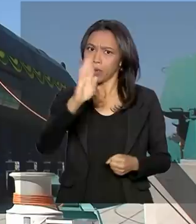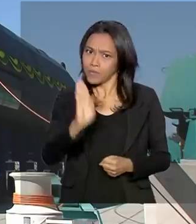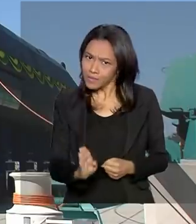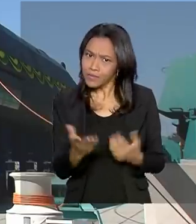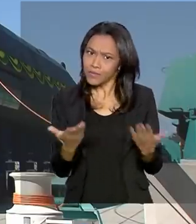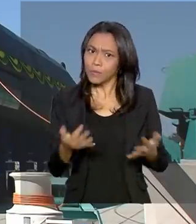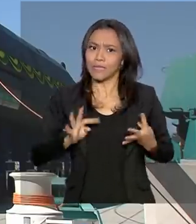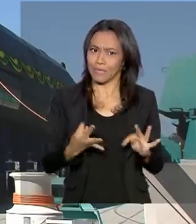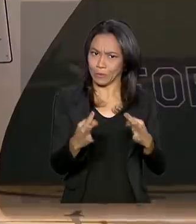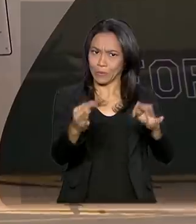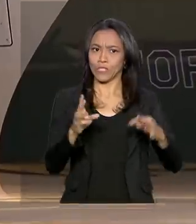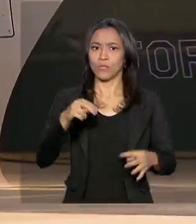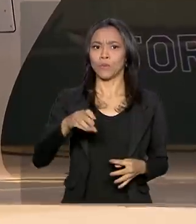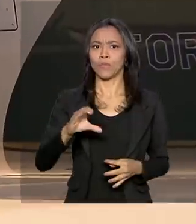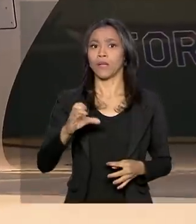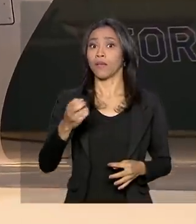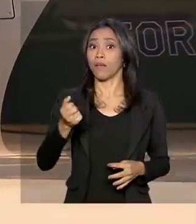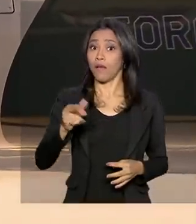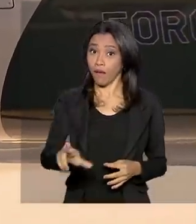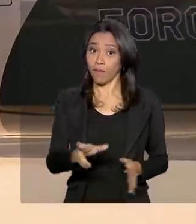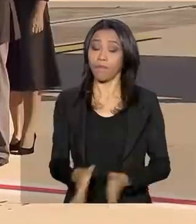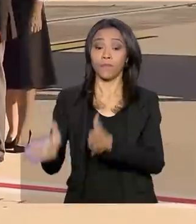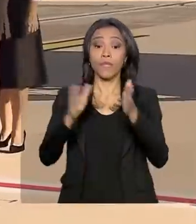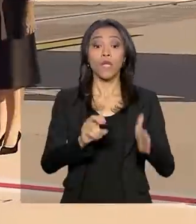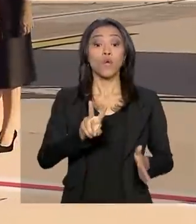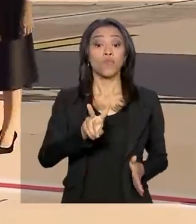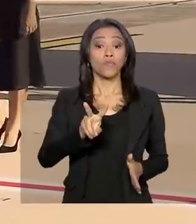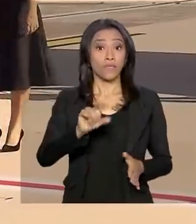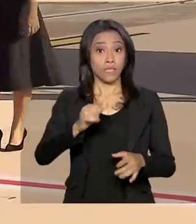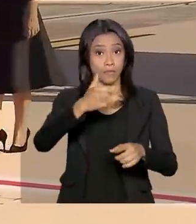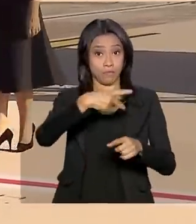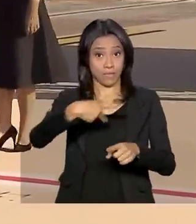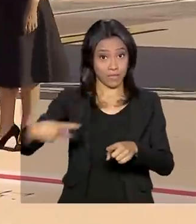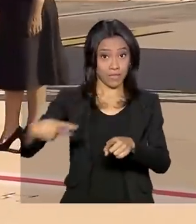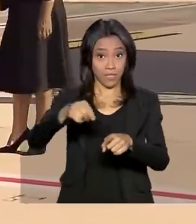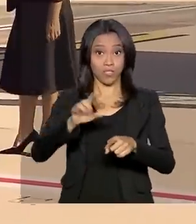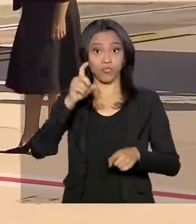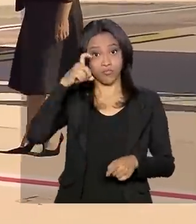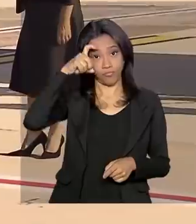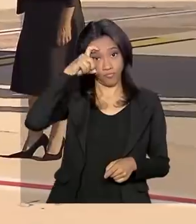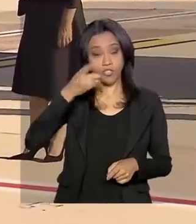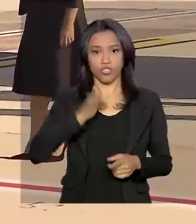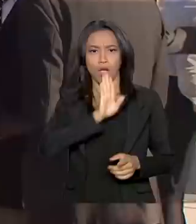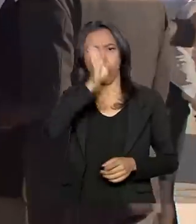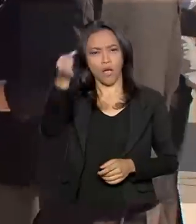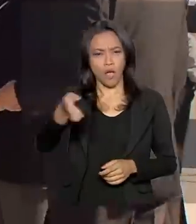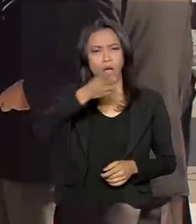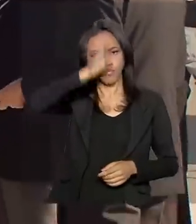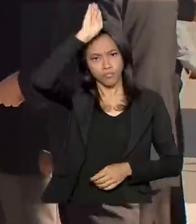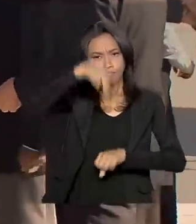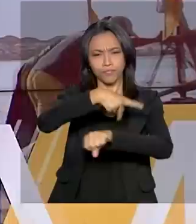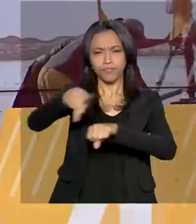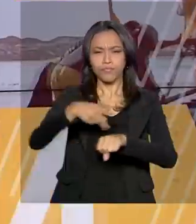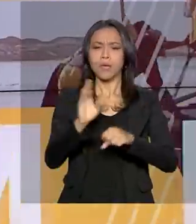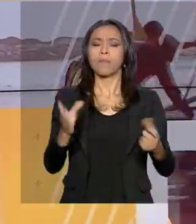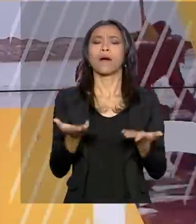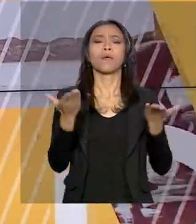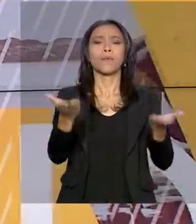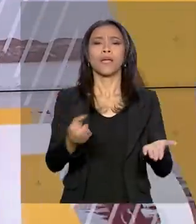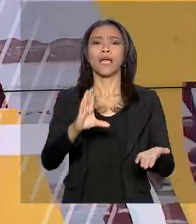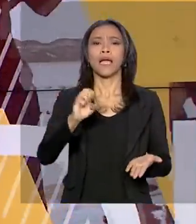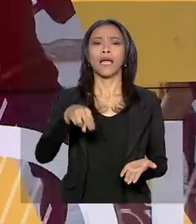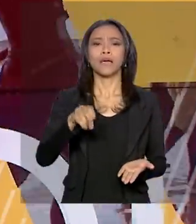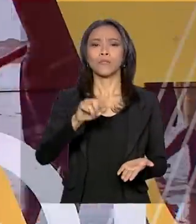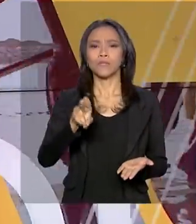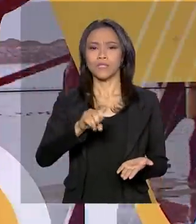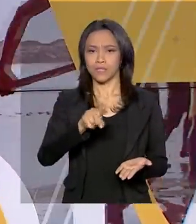nuclear. Vice-presidente Hamilton Mourão já está em Roma para representar o Brasil na cerimônia de canonização de Irmã Dulce. E